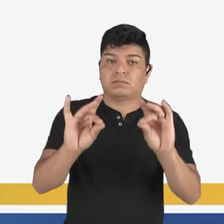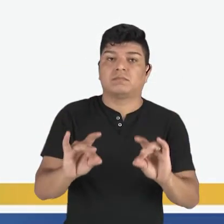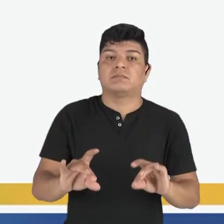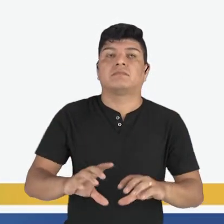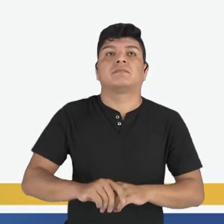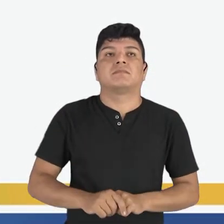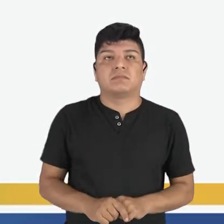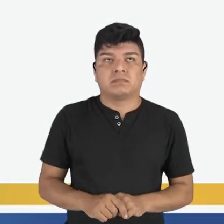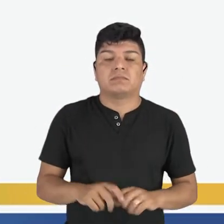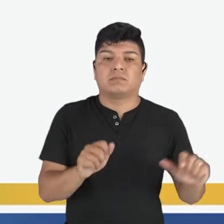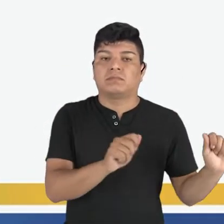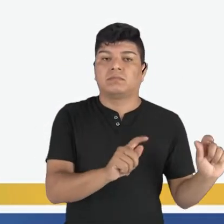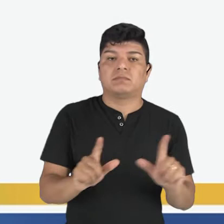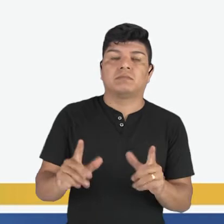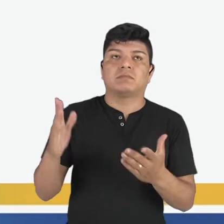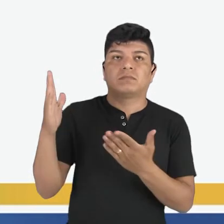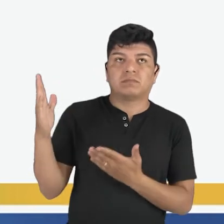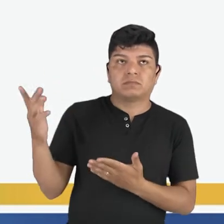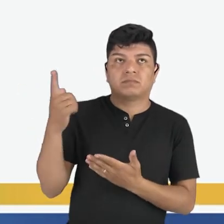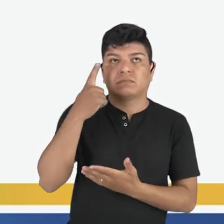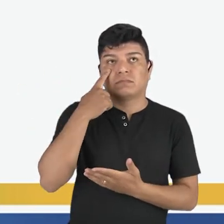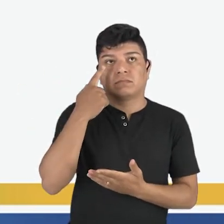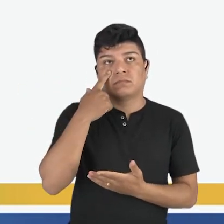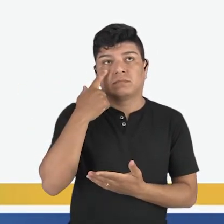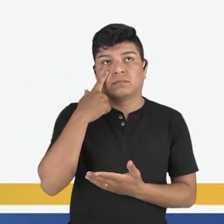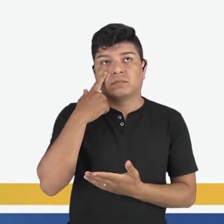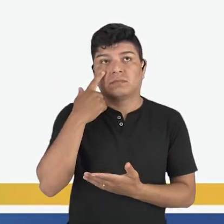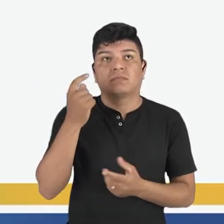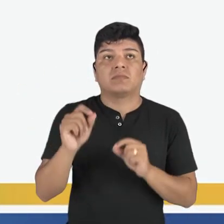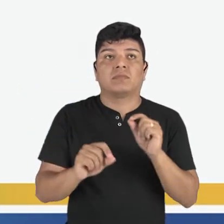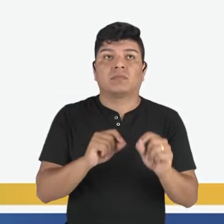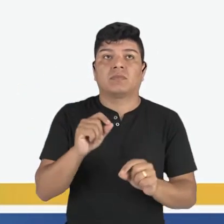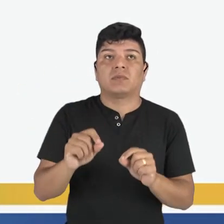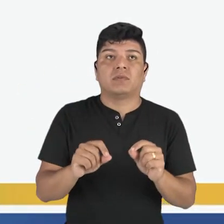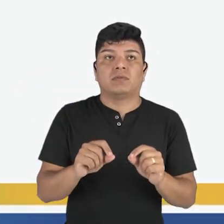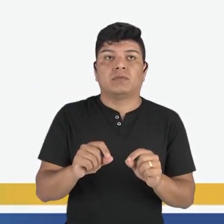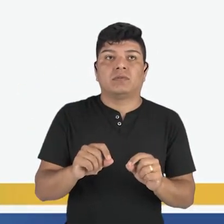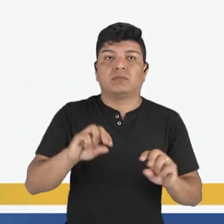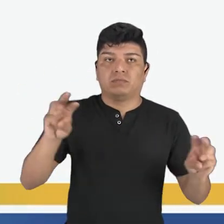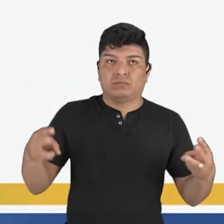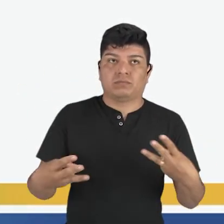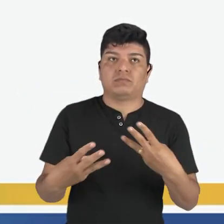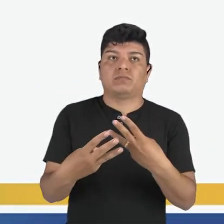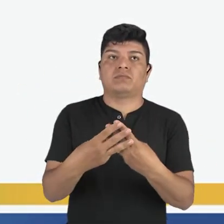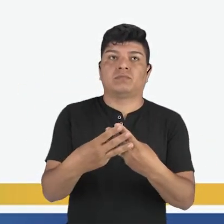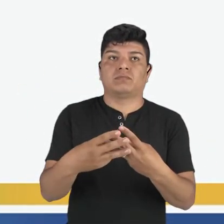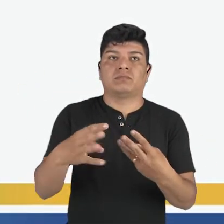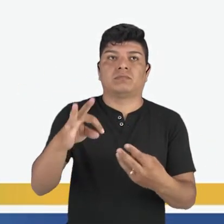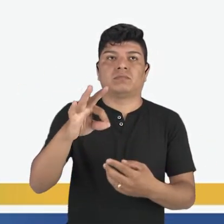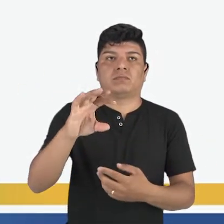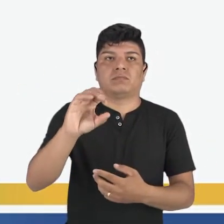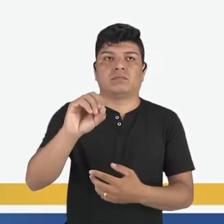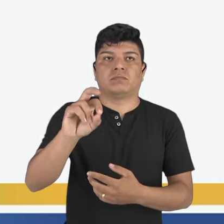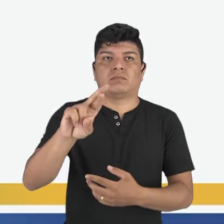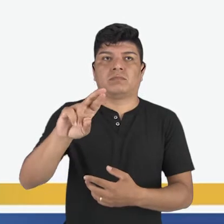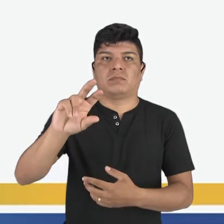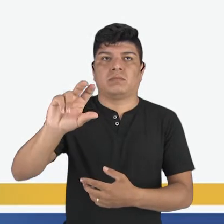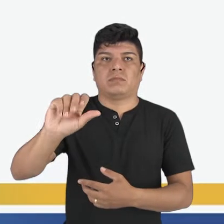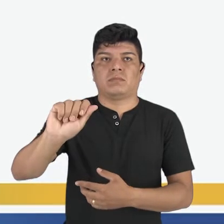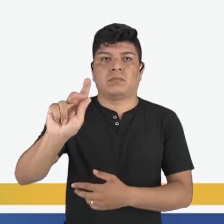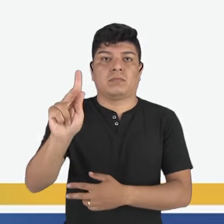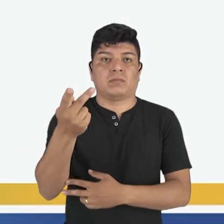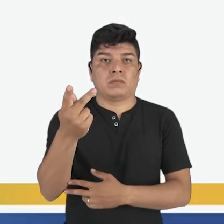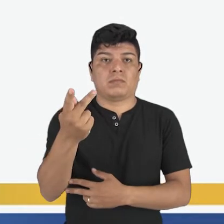judaísmo. No slide você vai ver no judaísmo representado pela Torá, que eles consideram palavra de Deus. Ela